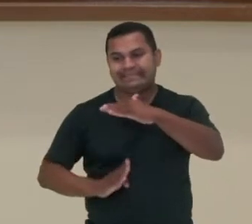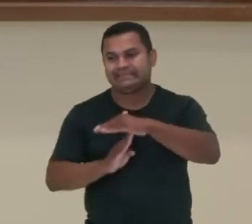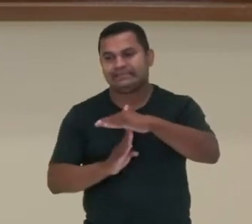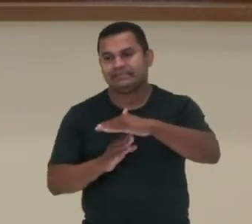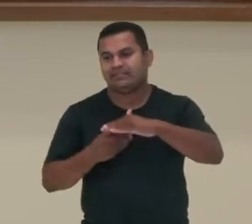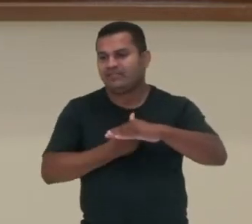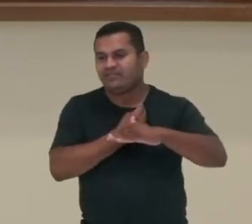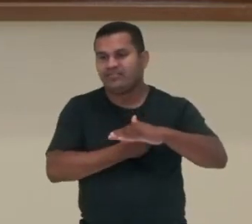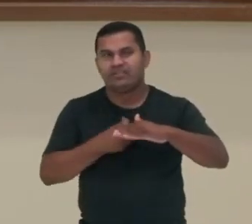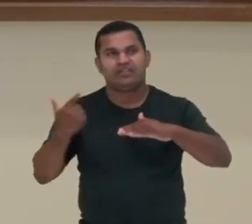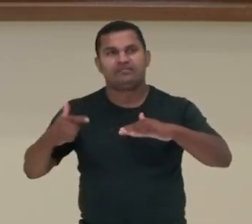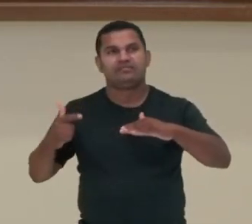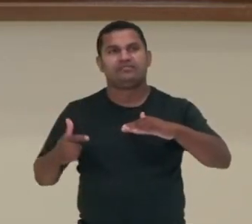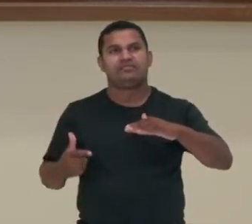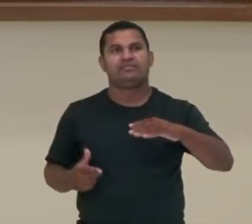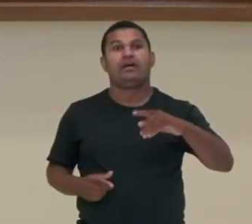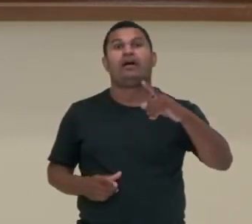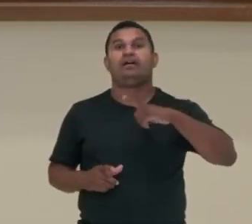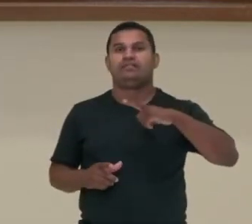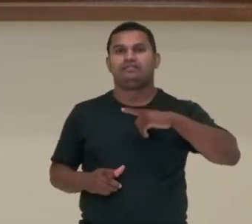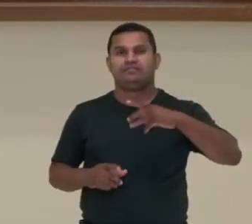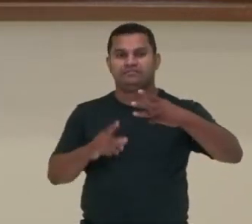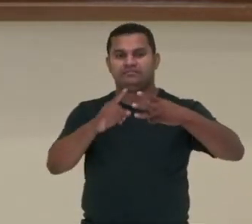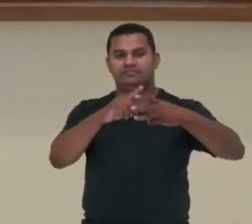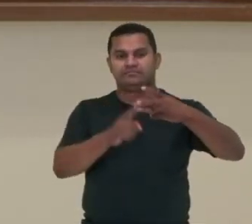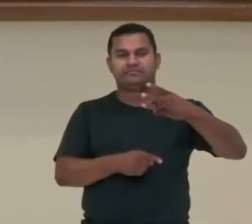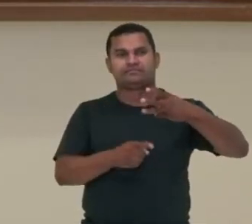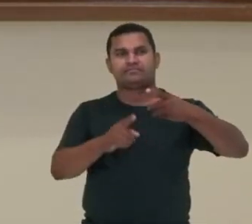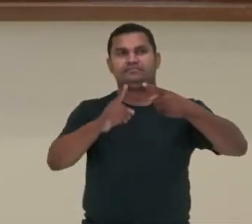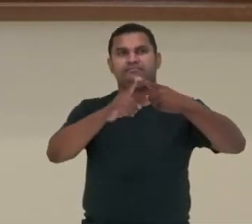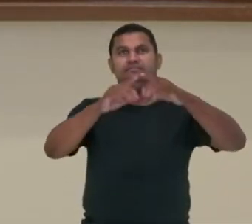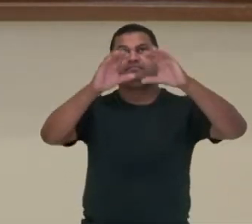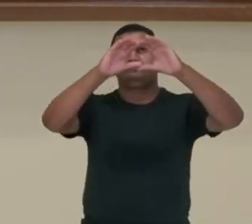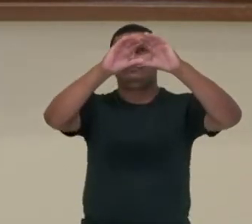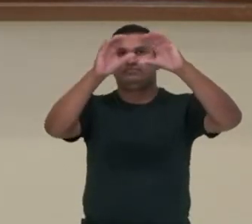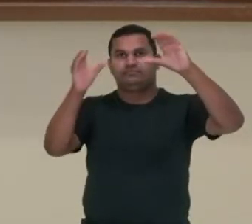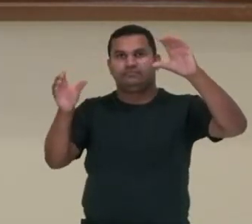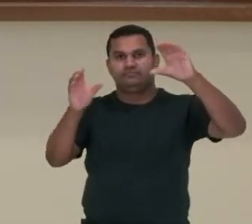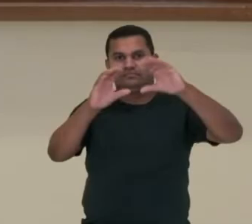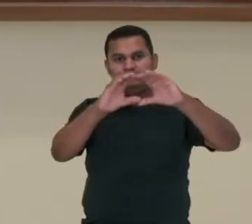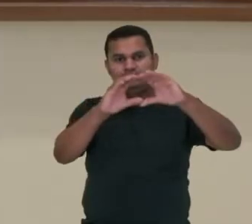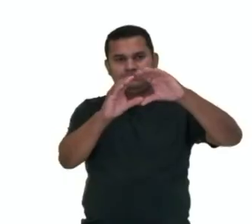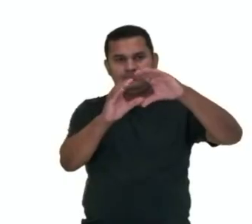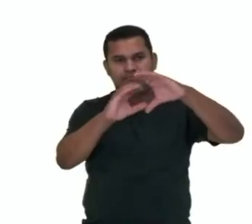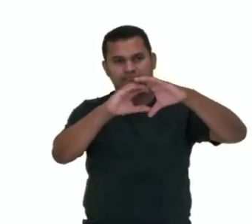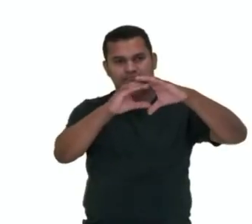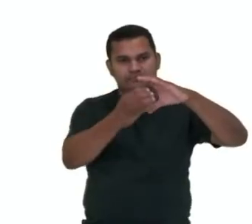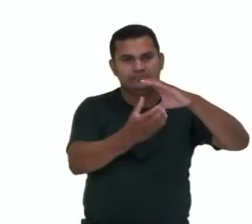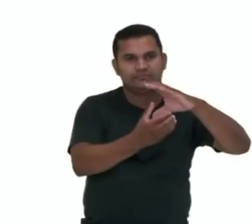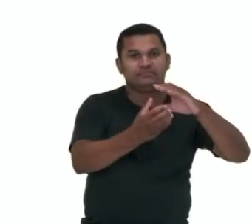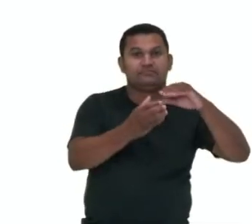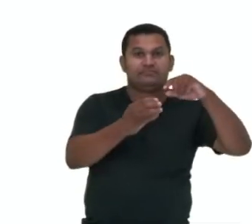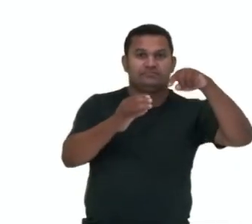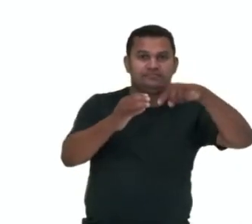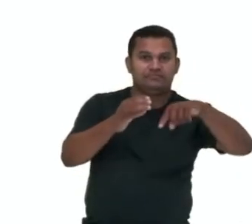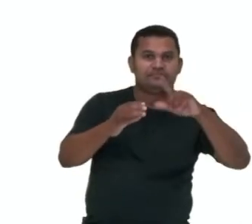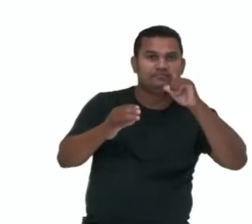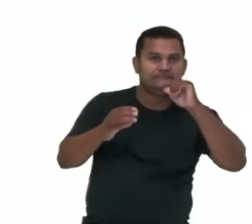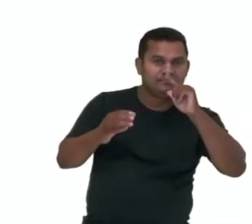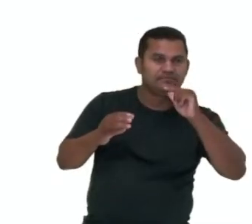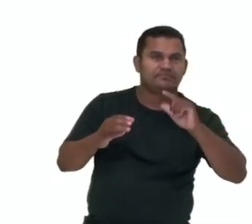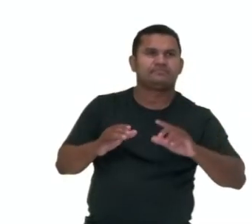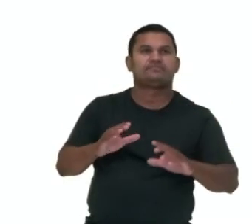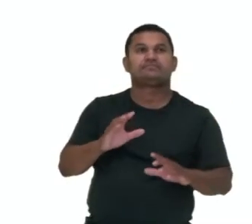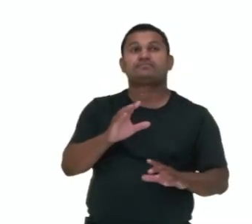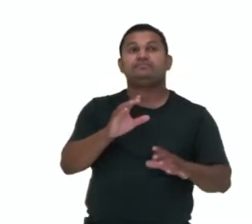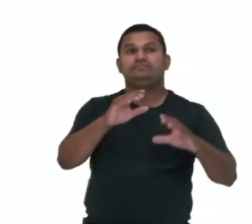vida? Aqui nós temos as outras esferas da Terra também que permitem a vida no planeta. Então, como a gente